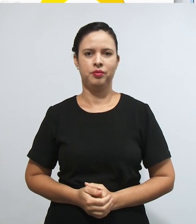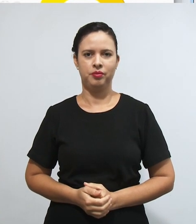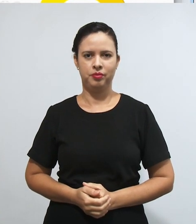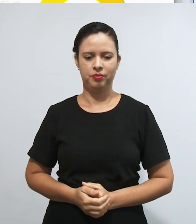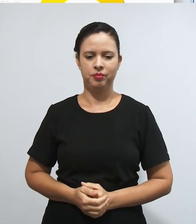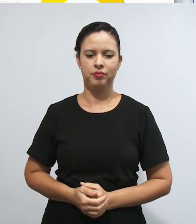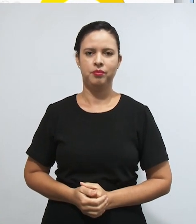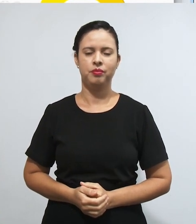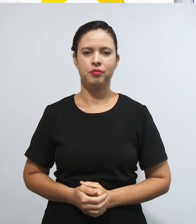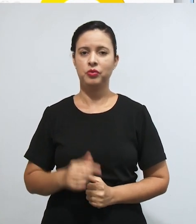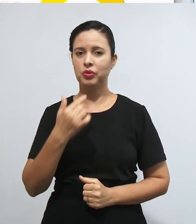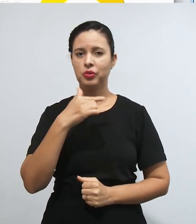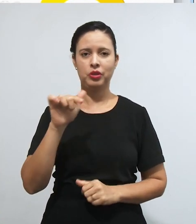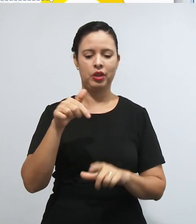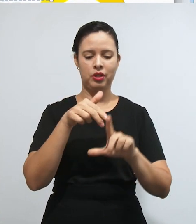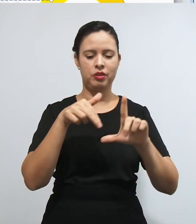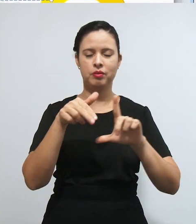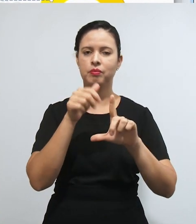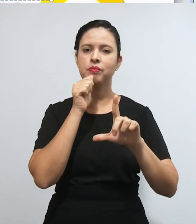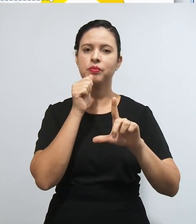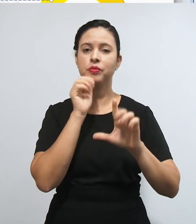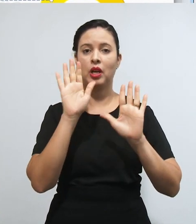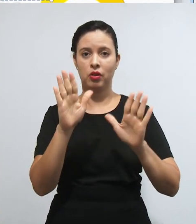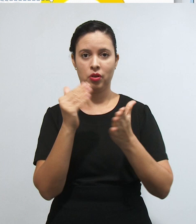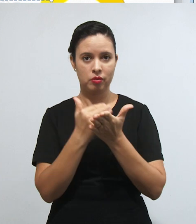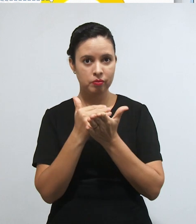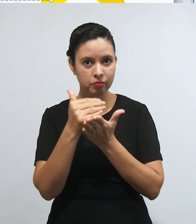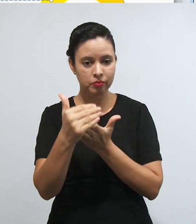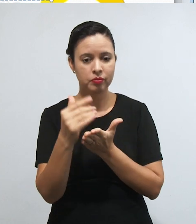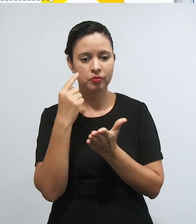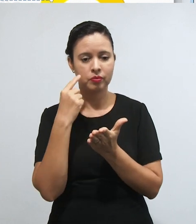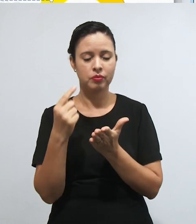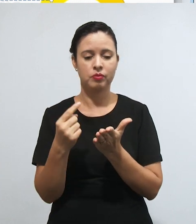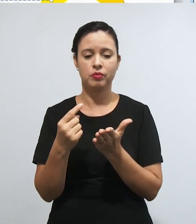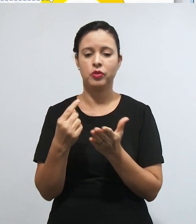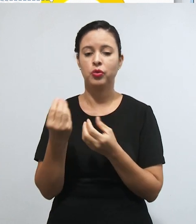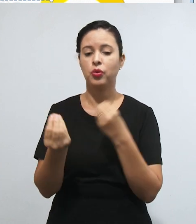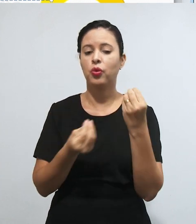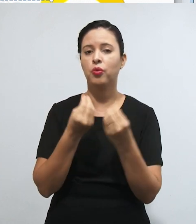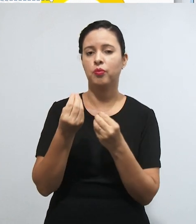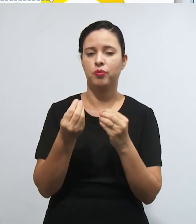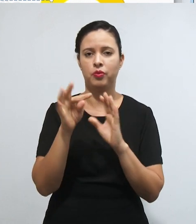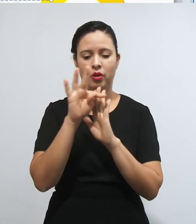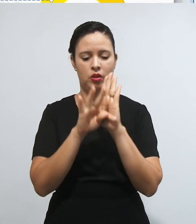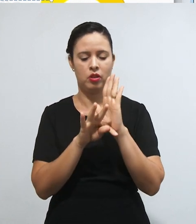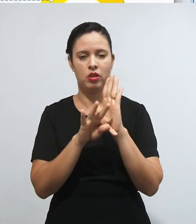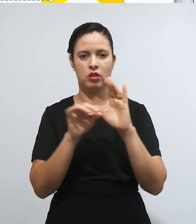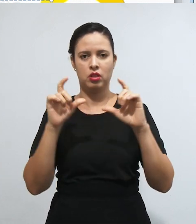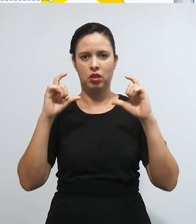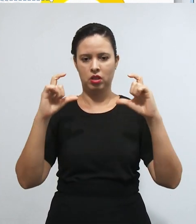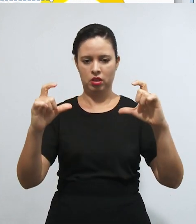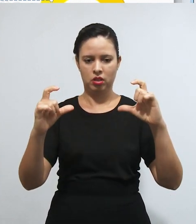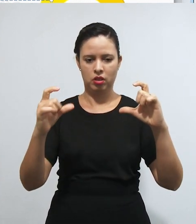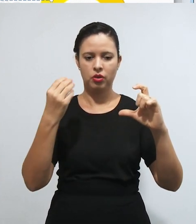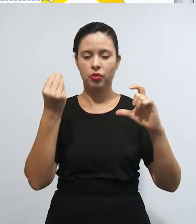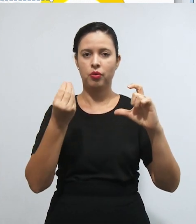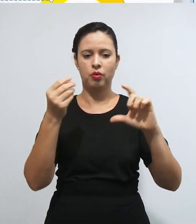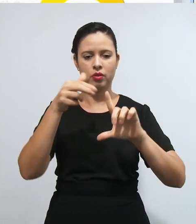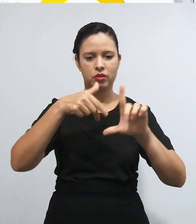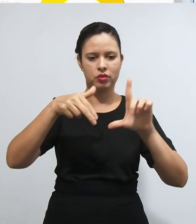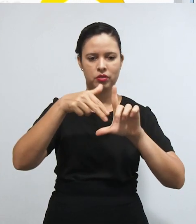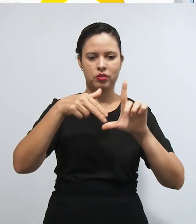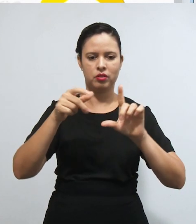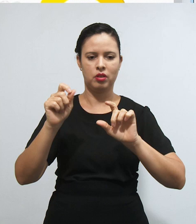Certo? Não tem animação nenhuma. Vou fazer pela primeira vez. Então, beleza, eu quero aplicar nessa caixa aqui, ó, uma animação de